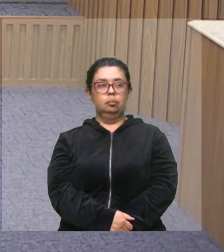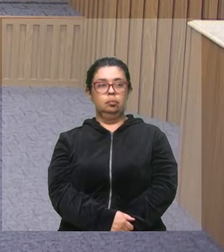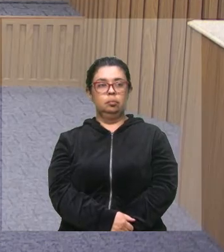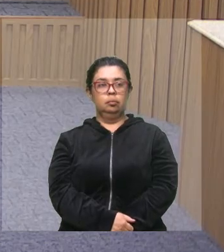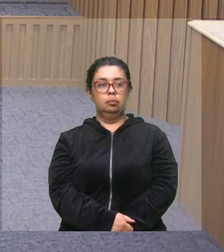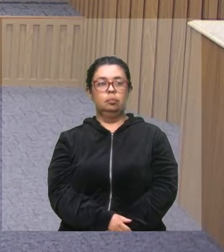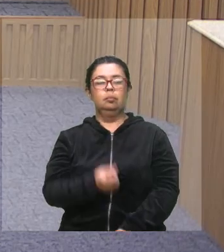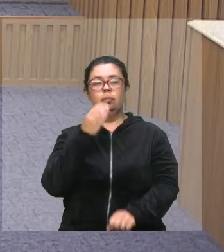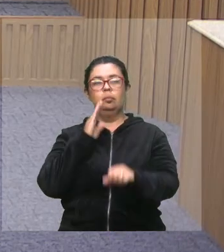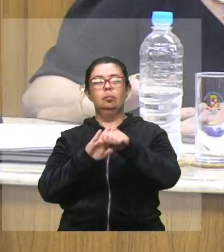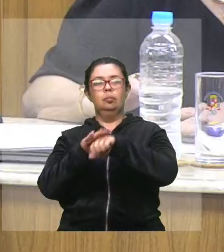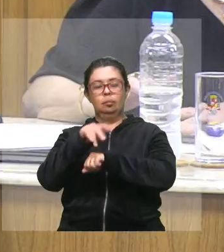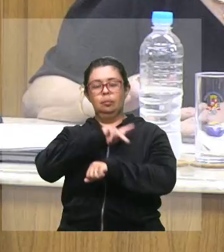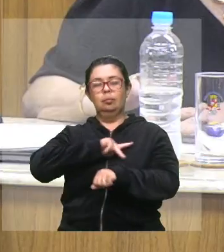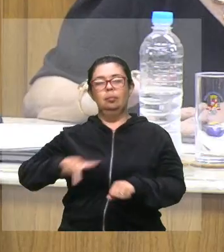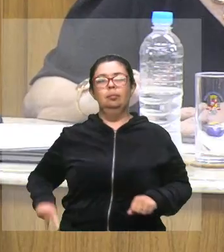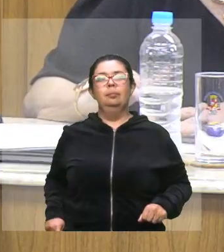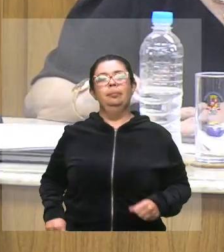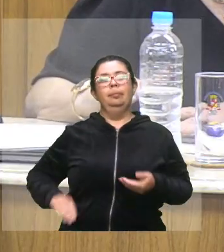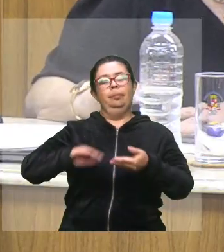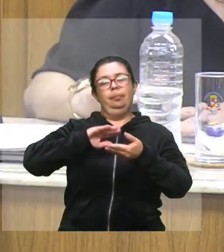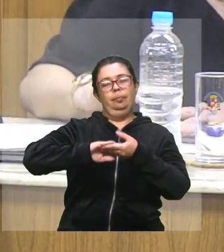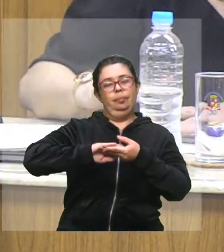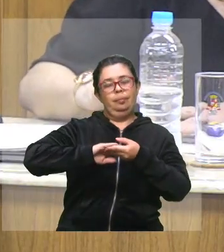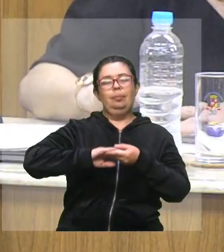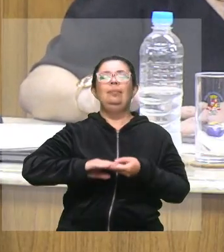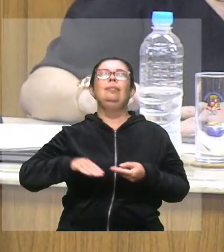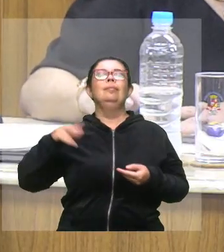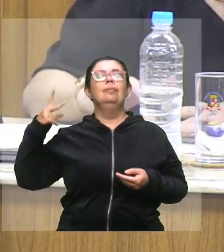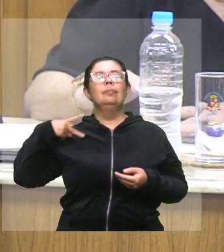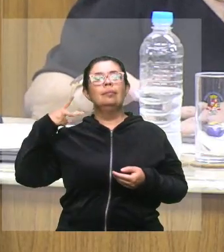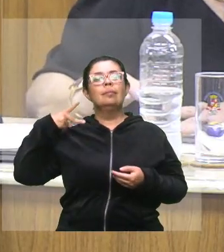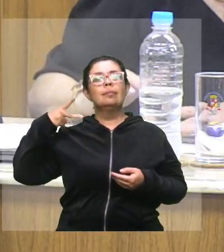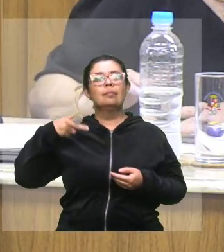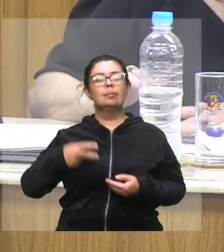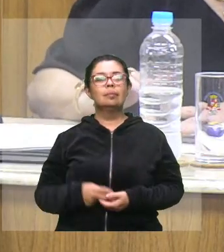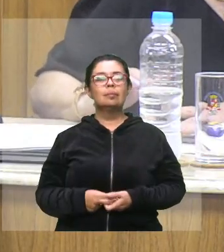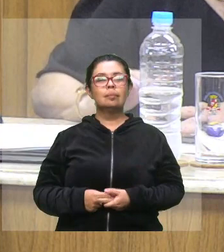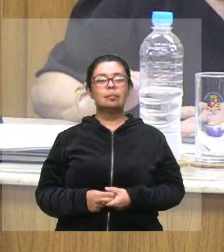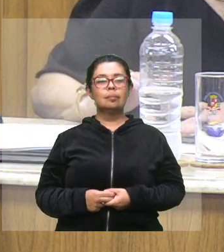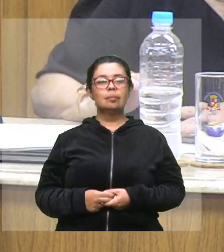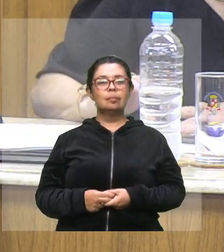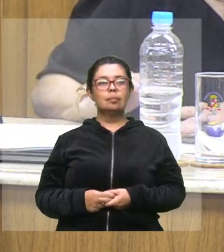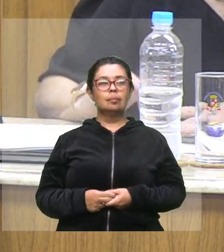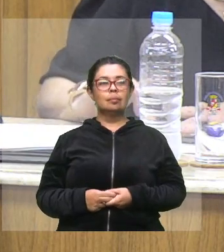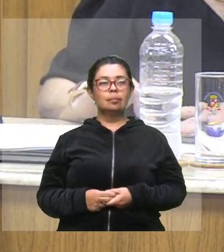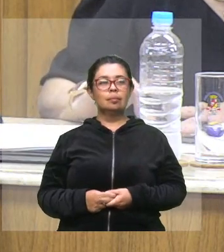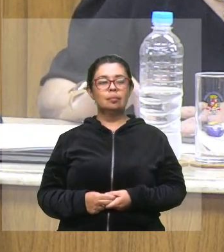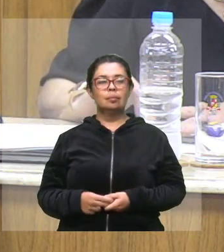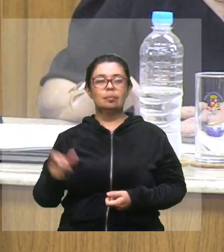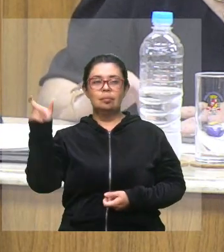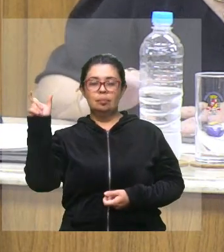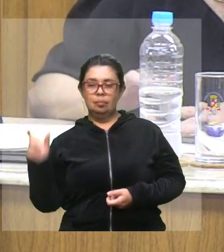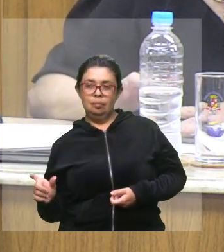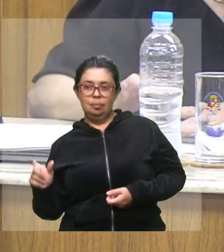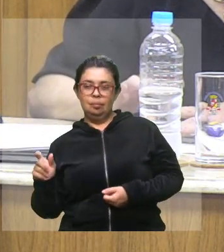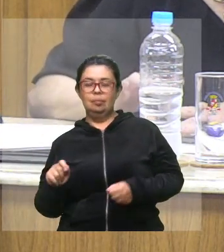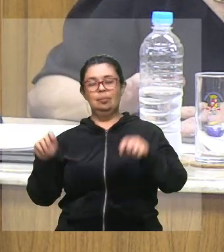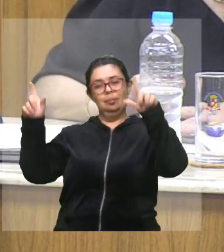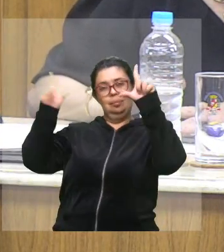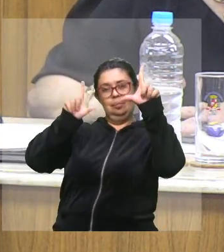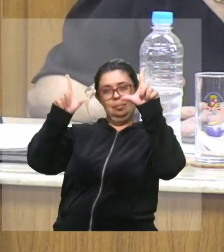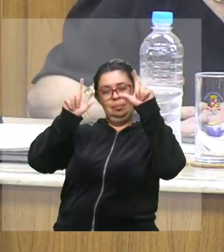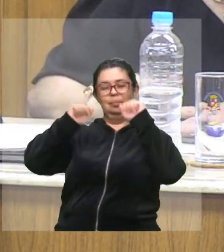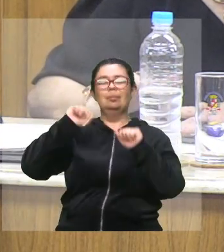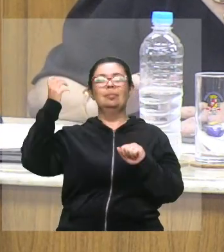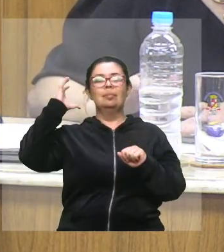Boa noite, senhor presidente. Em seu nome, quero cumprimentar todos os vereadores. Quero cumprimentar novamente aquelas pessoas que nos acompanham pela TV